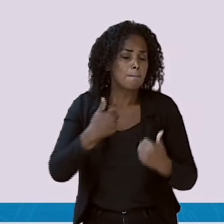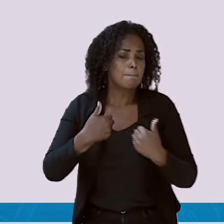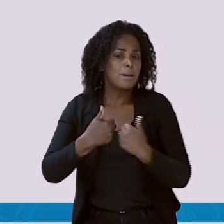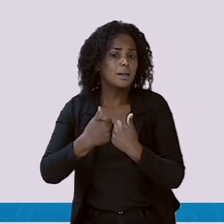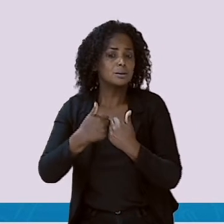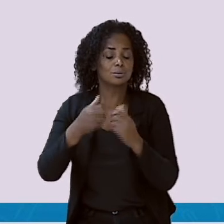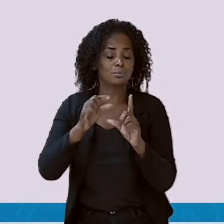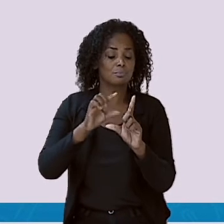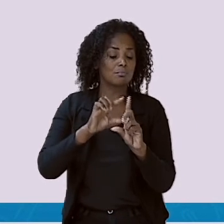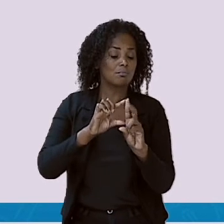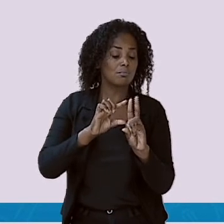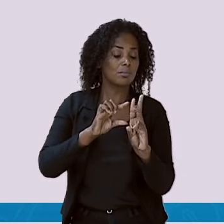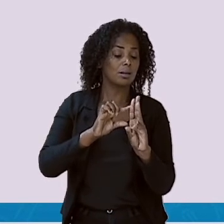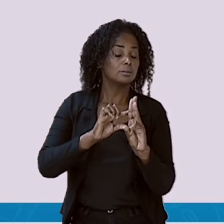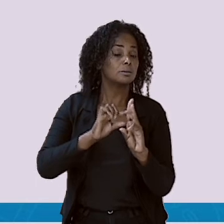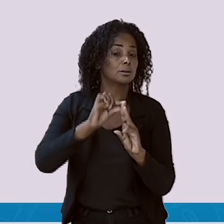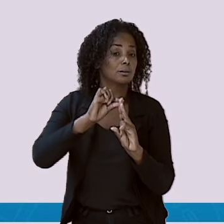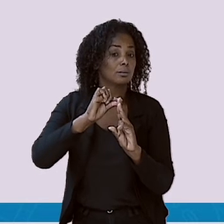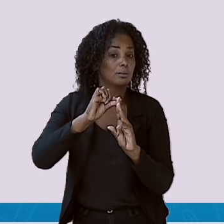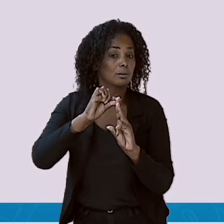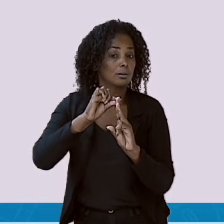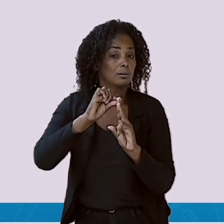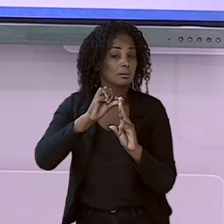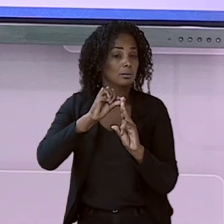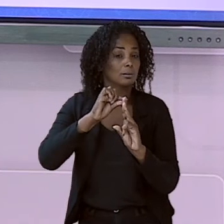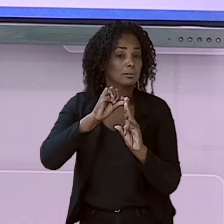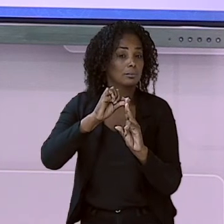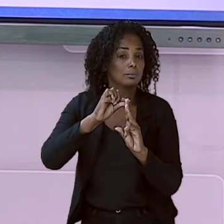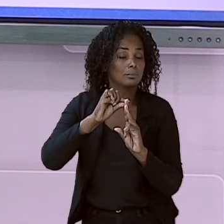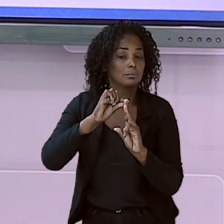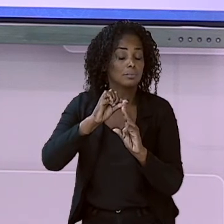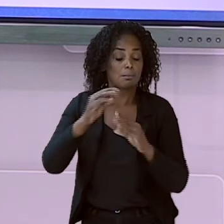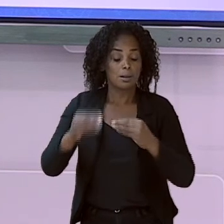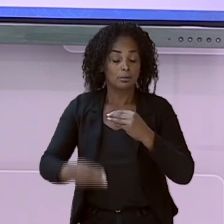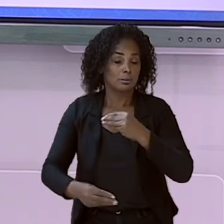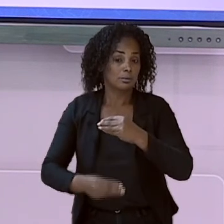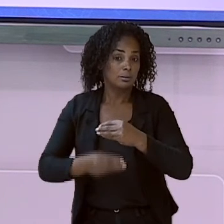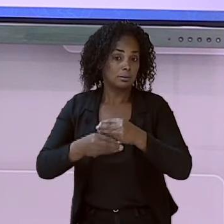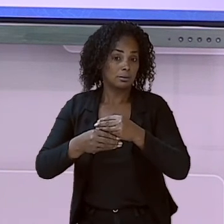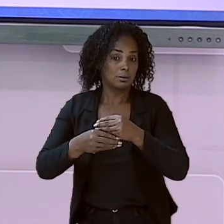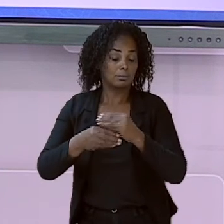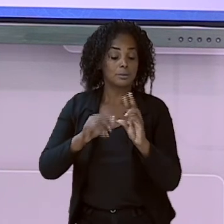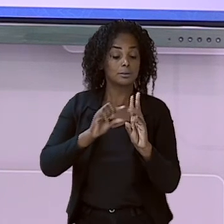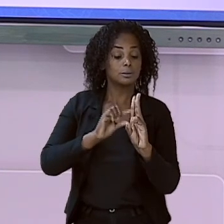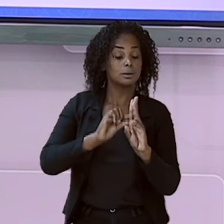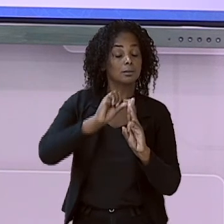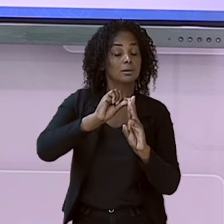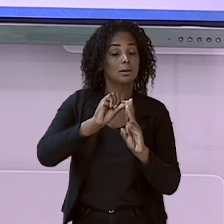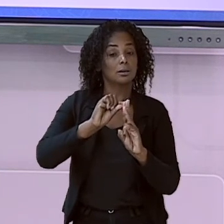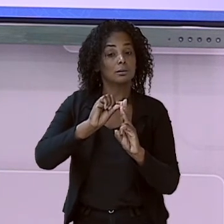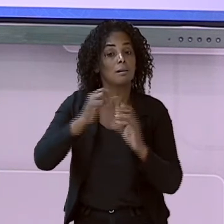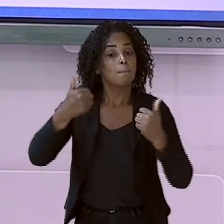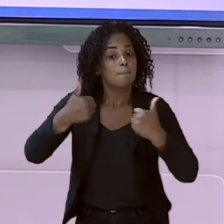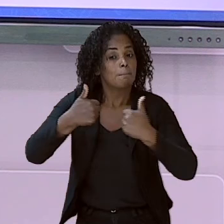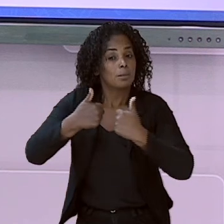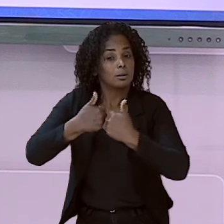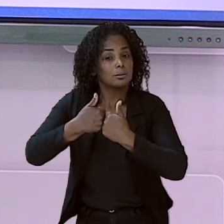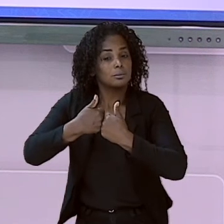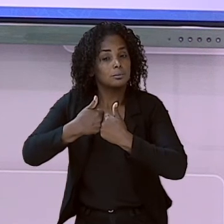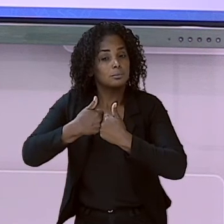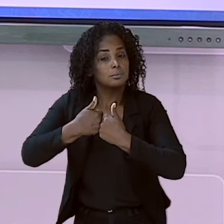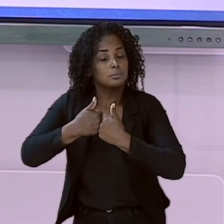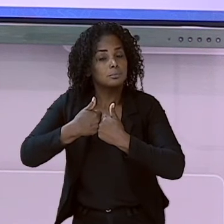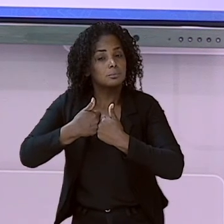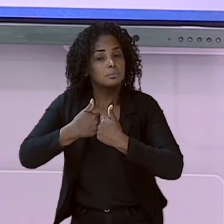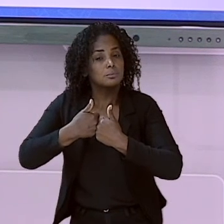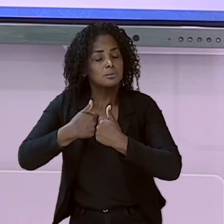aqui o enunciado está falando assim que é para você arredondar para a centena mais próxima. Então, observe, sempre que você